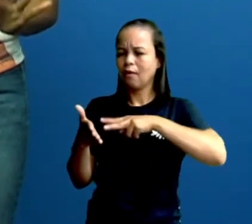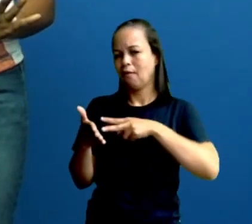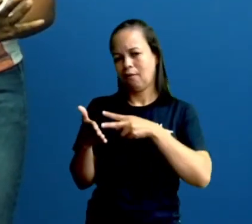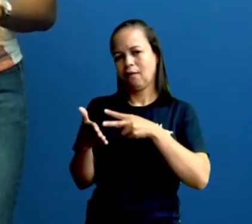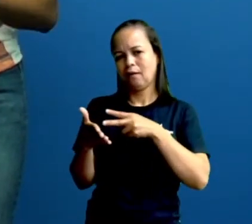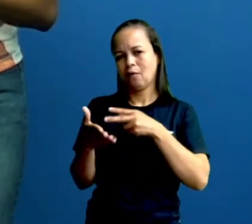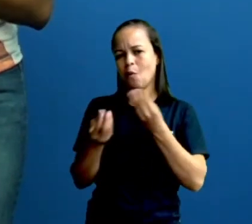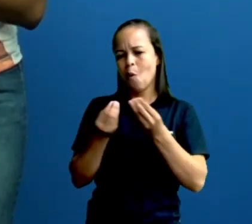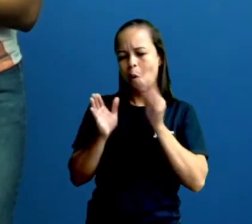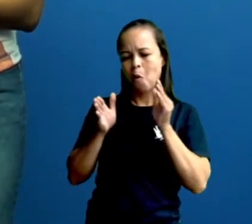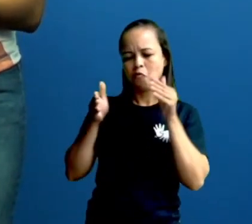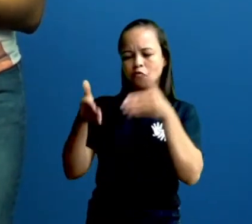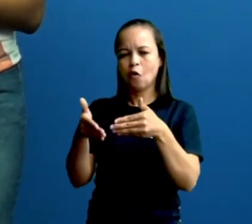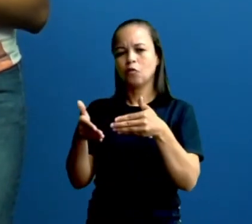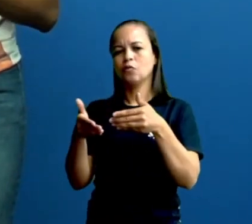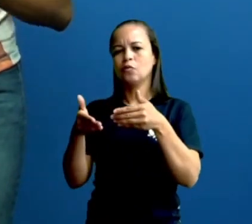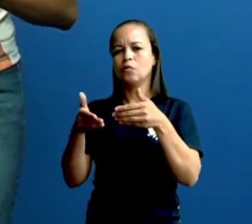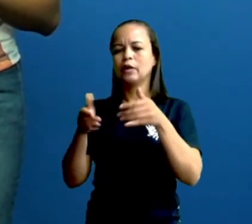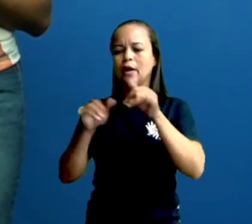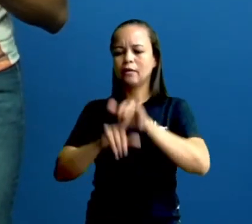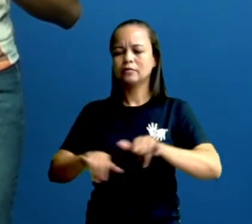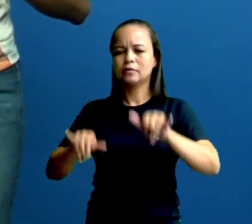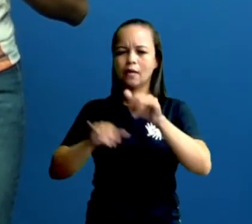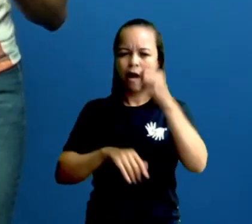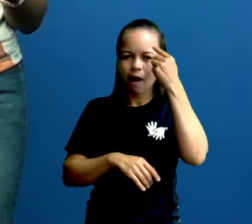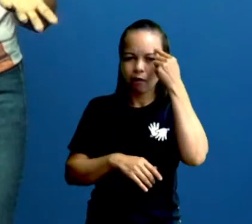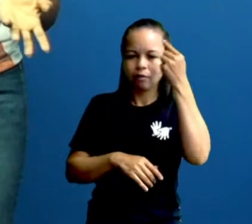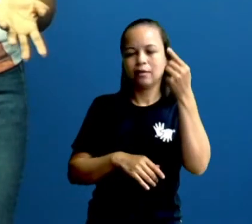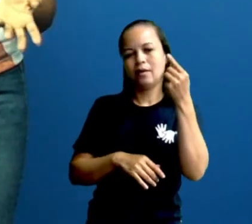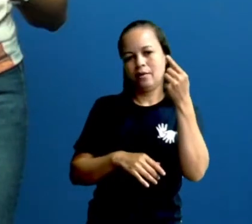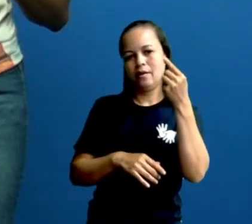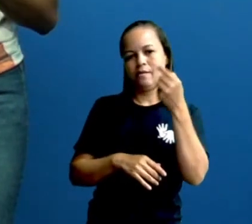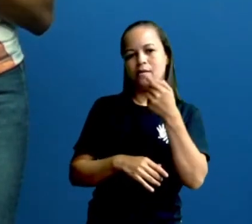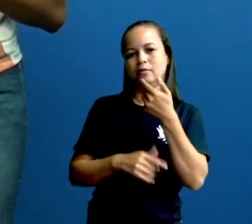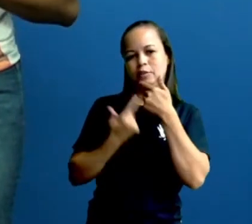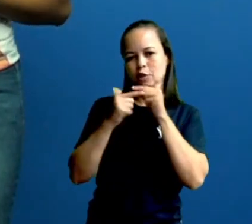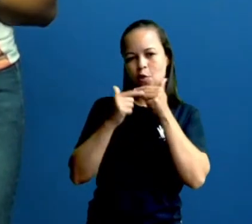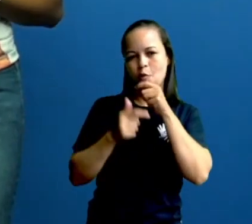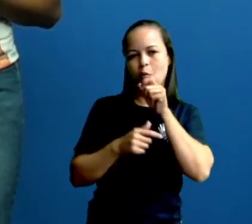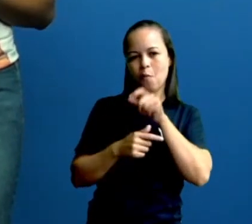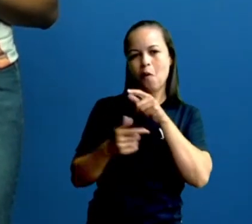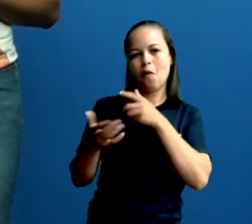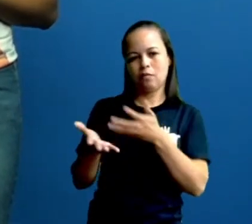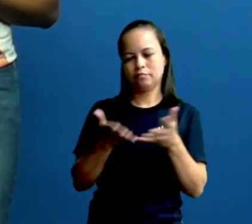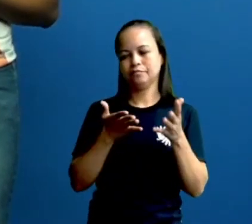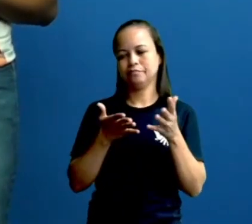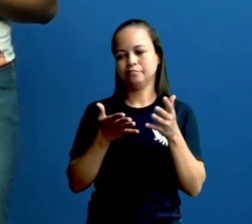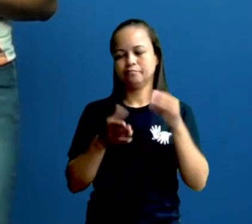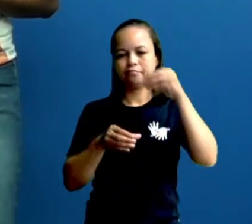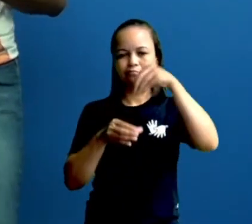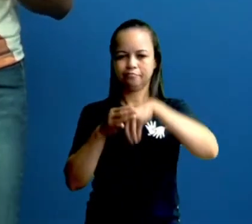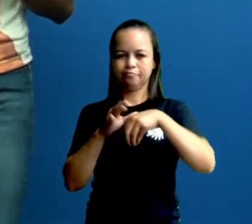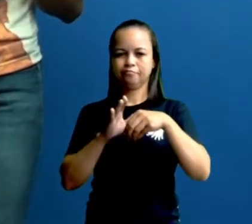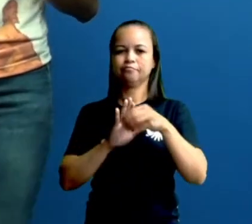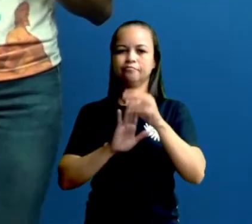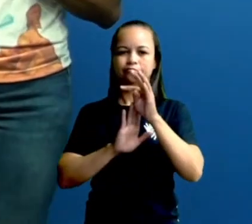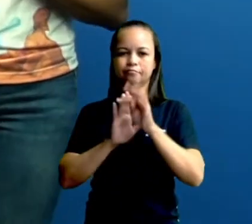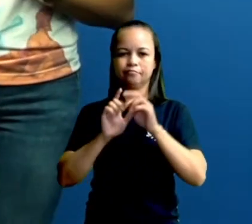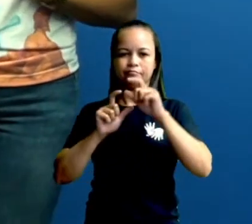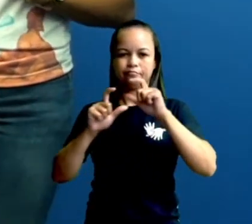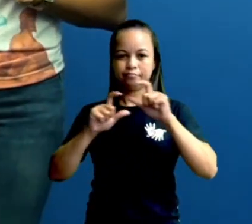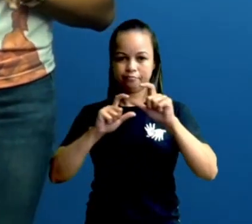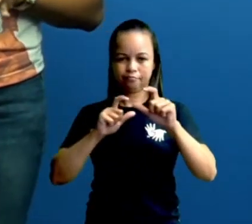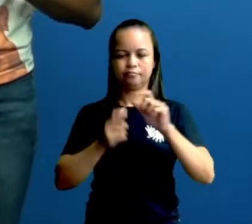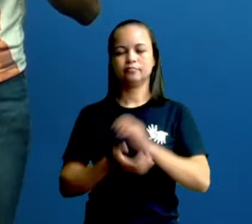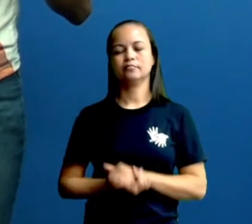entender o foco ali ou o que quer passar aquela ideia de humor dentro daquela tirinha, certo? Gente, agora